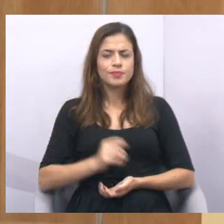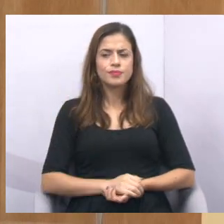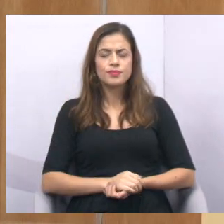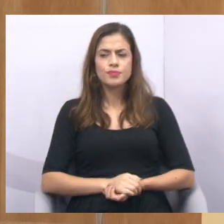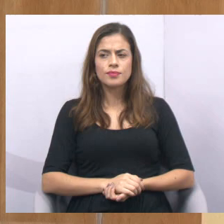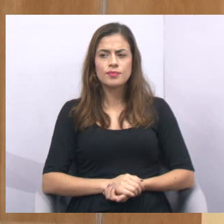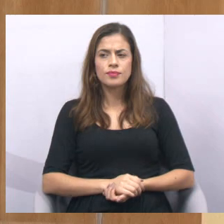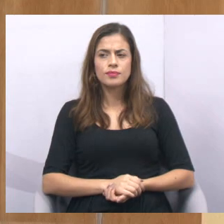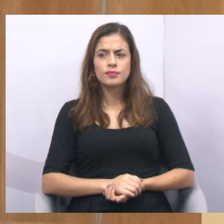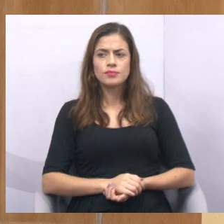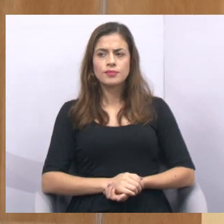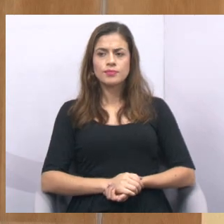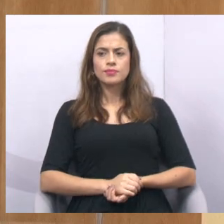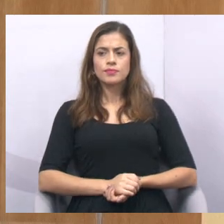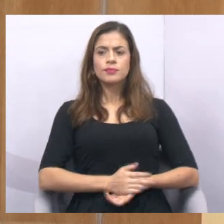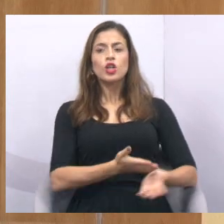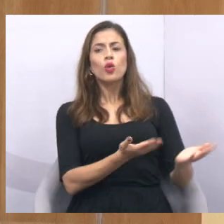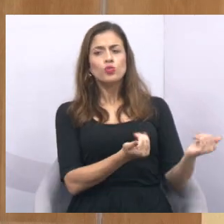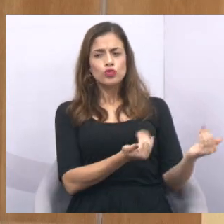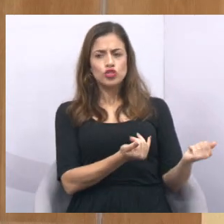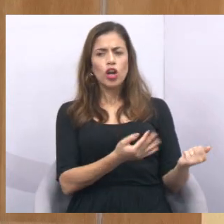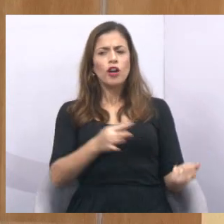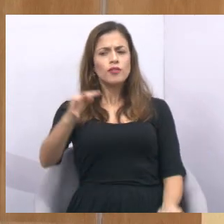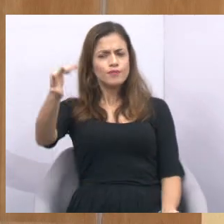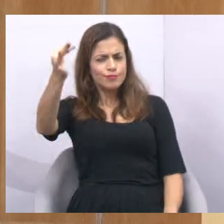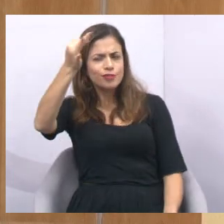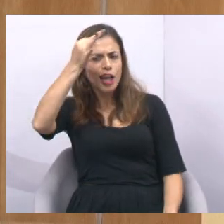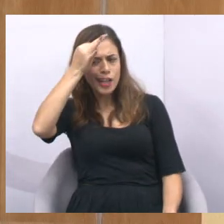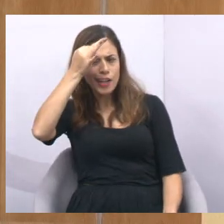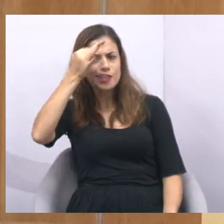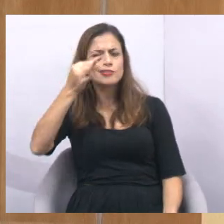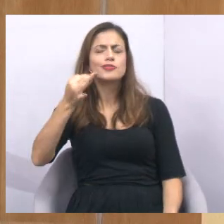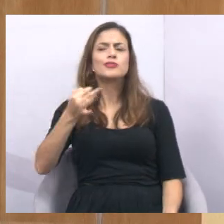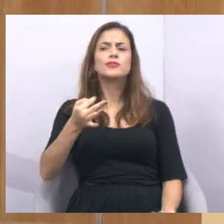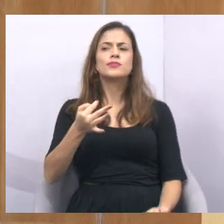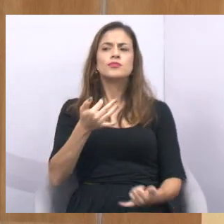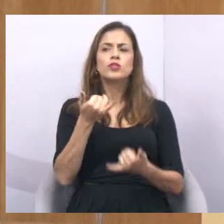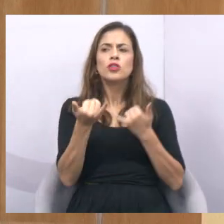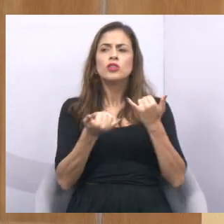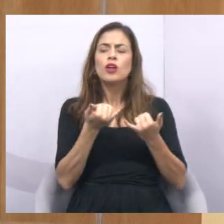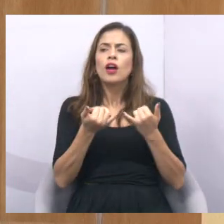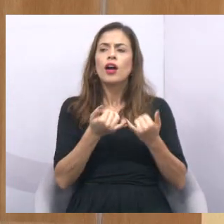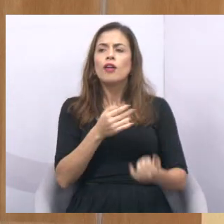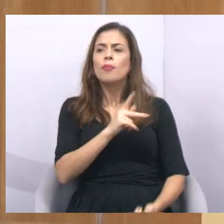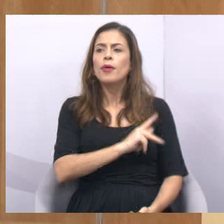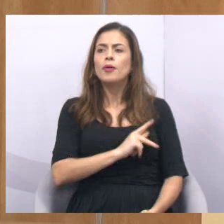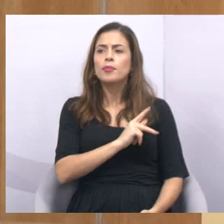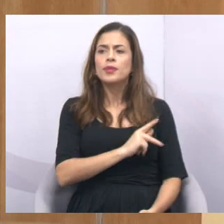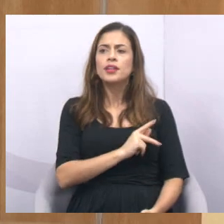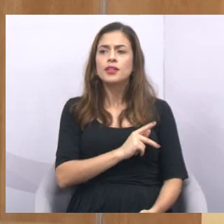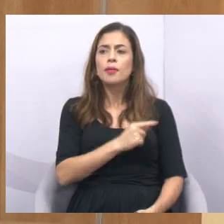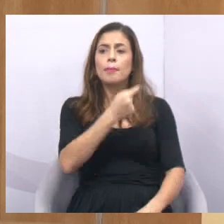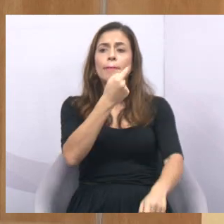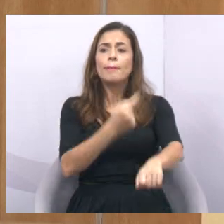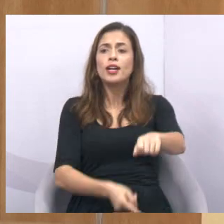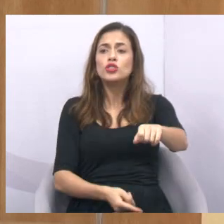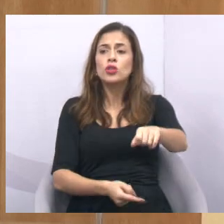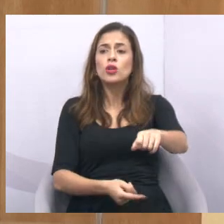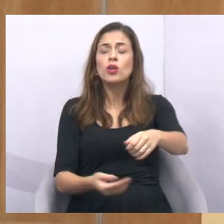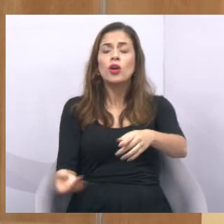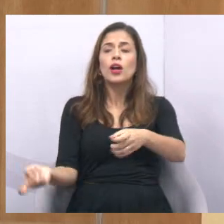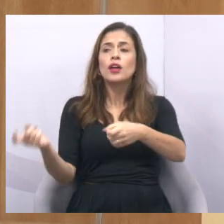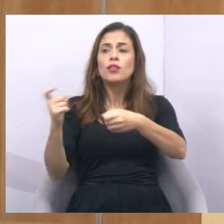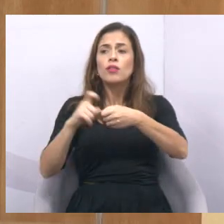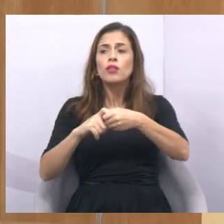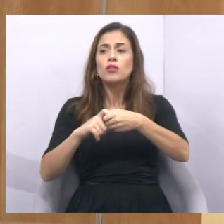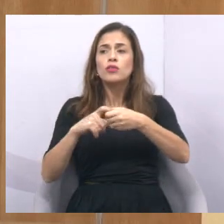um jovem, muito talentoso, que estava jogando no Palmeiras, tinha se machucado. E aí tinha voltado para